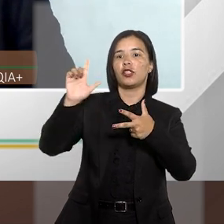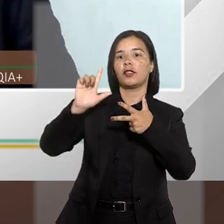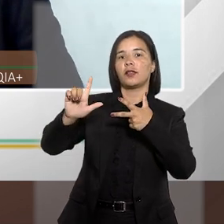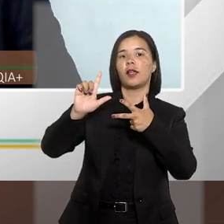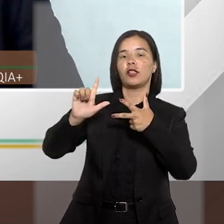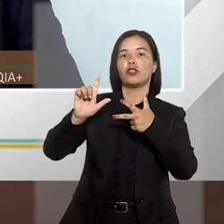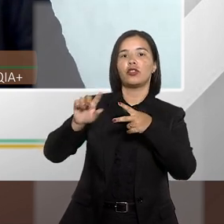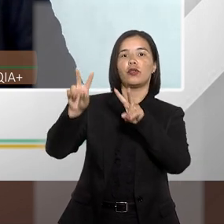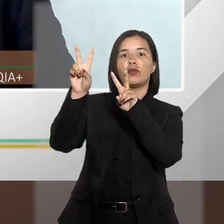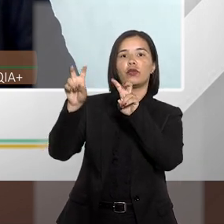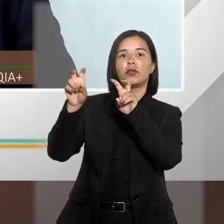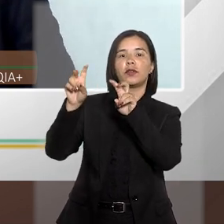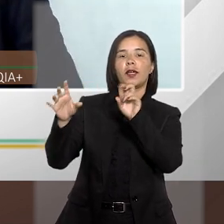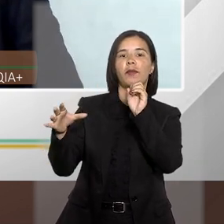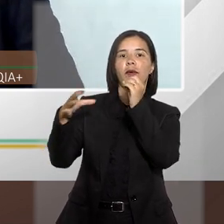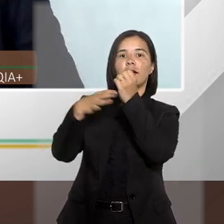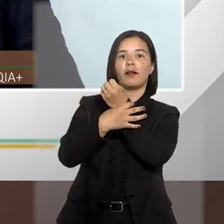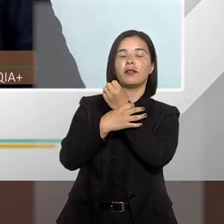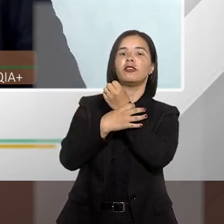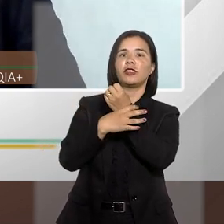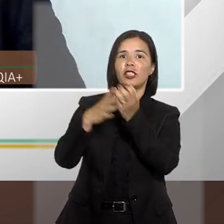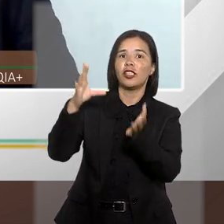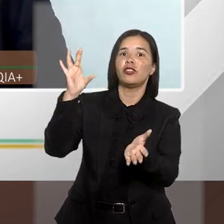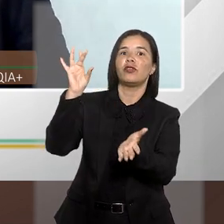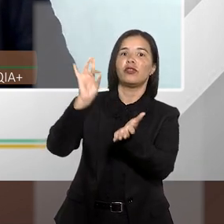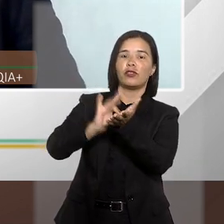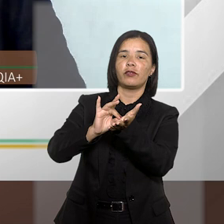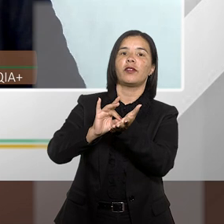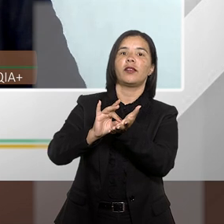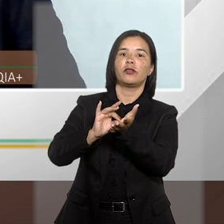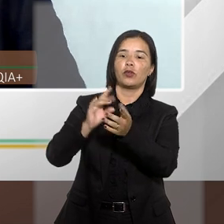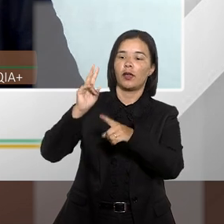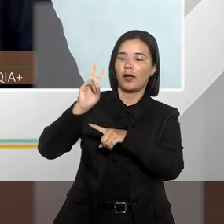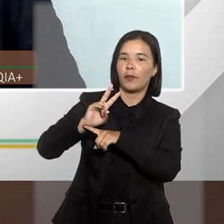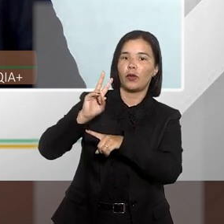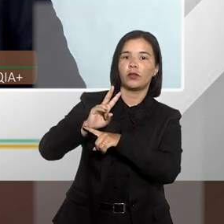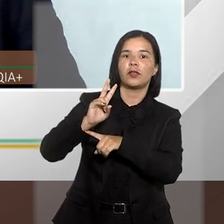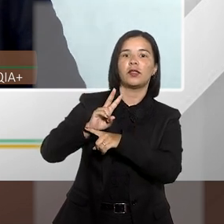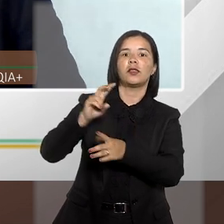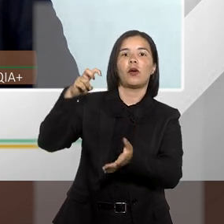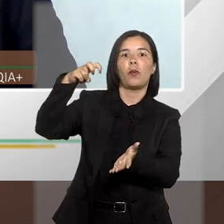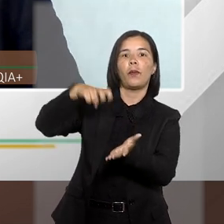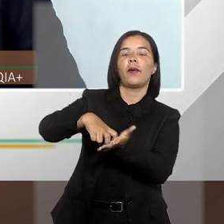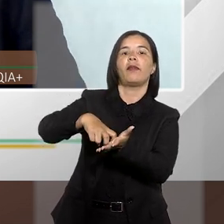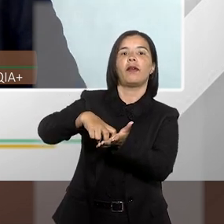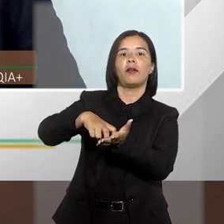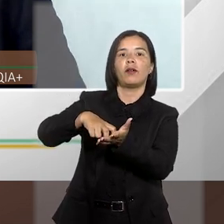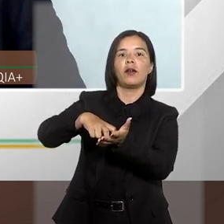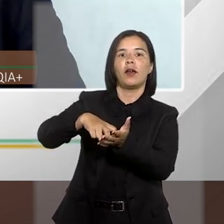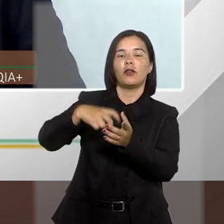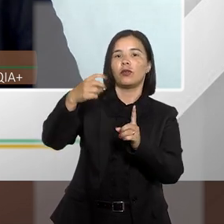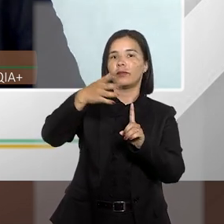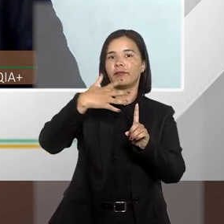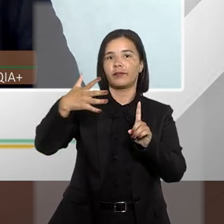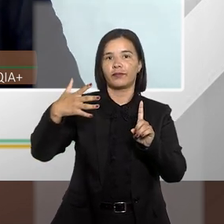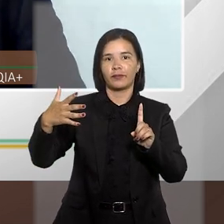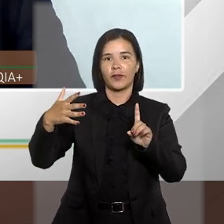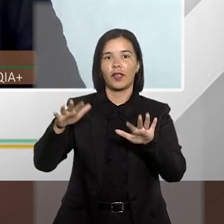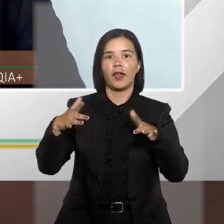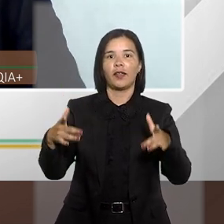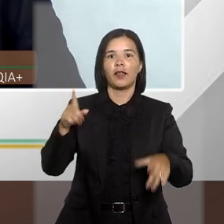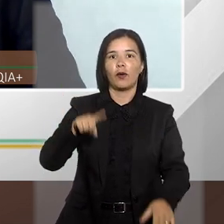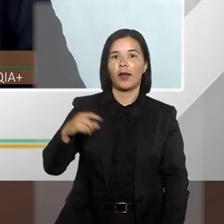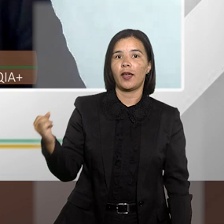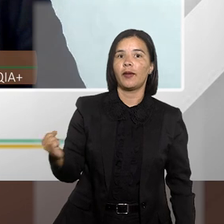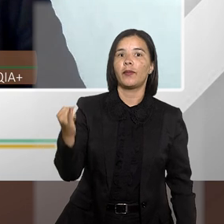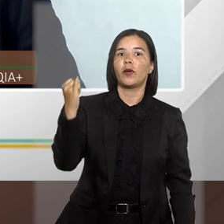tema, de modo a garantir efetivamente, né, a proteção penal para as pessoas LGBTQIA+. Então, é importante